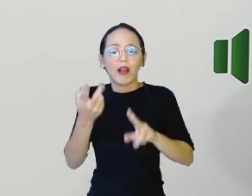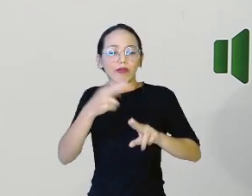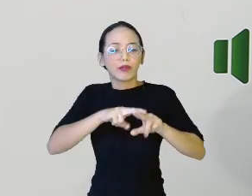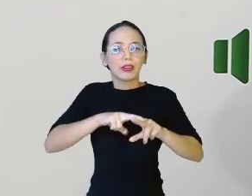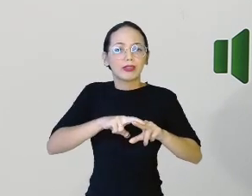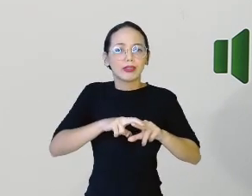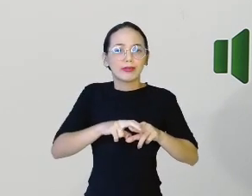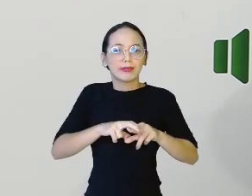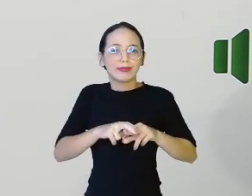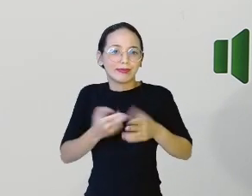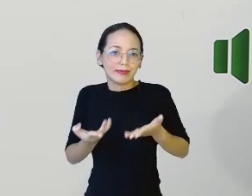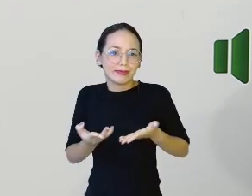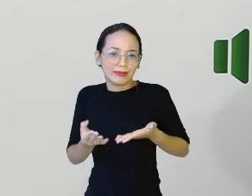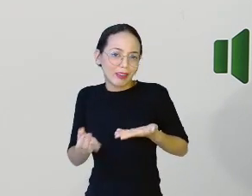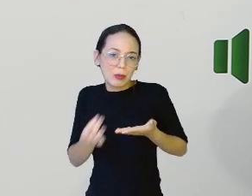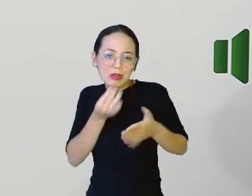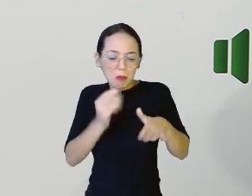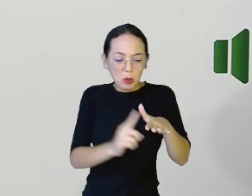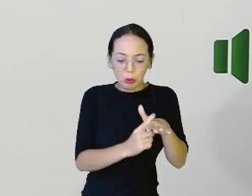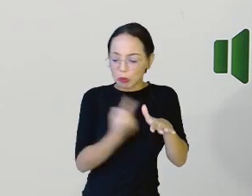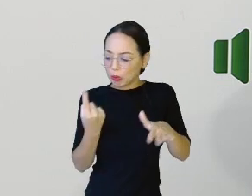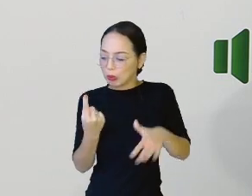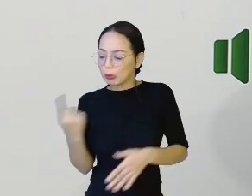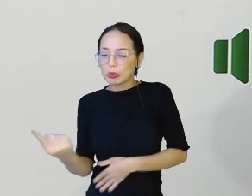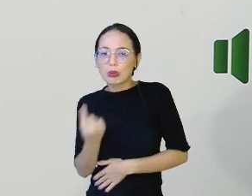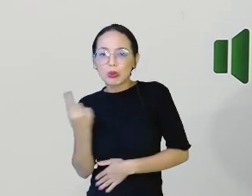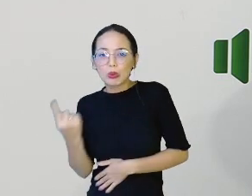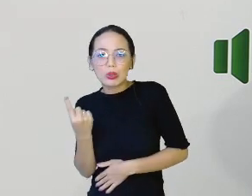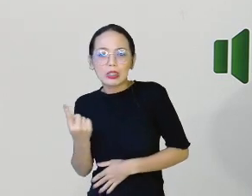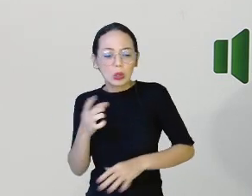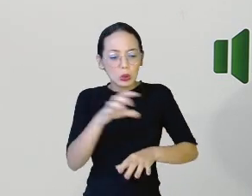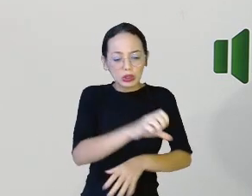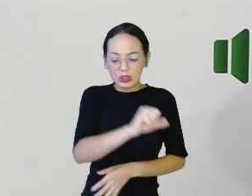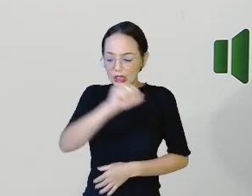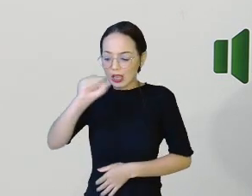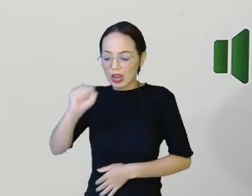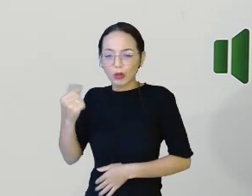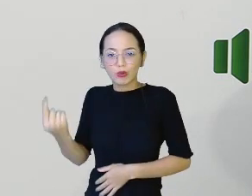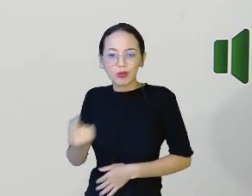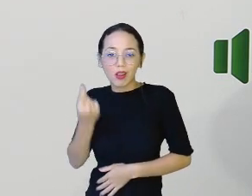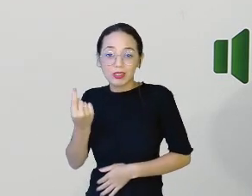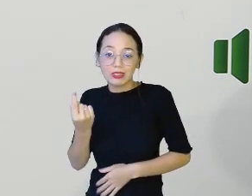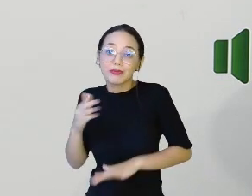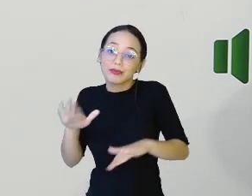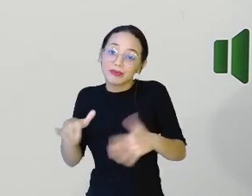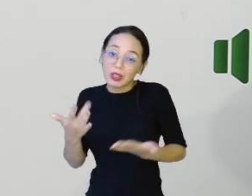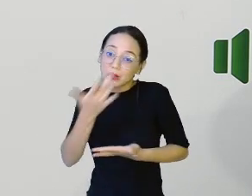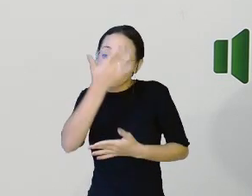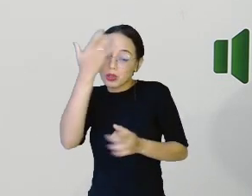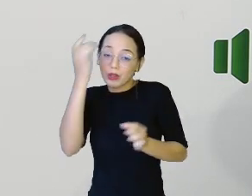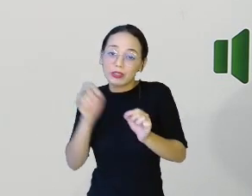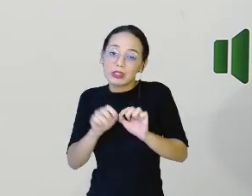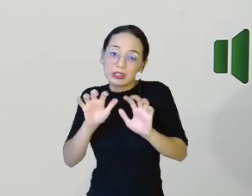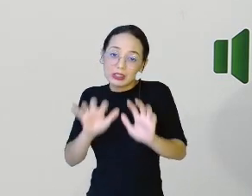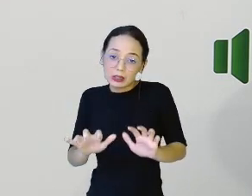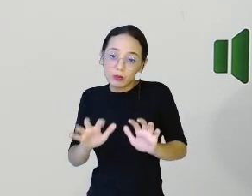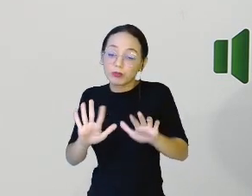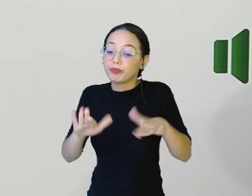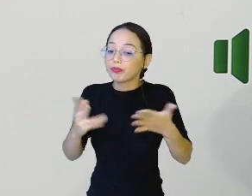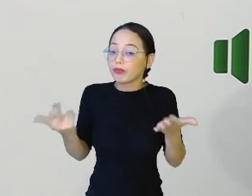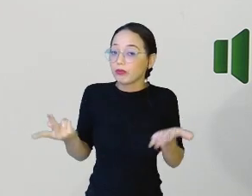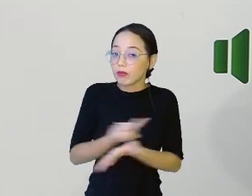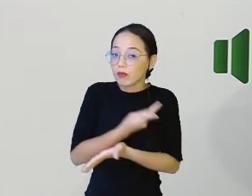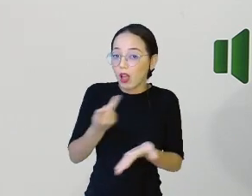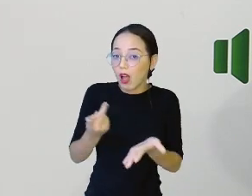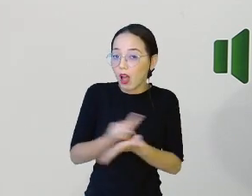Quem quer ser tirado de perto da sua família? Quem quer ser tirado do lugar onde vive, não é? E é isso que essas pessoas fazem. Então está errado